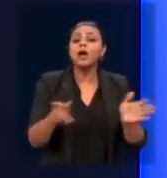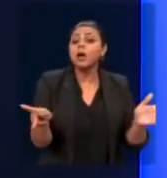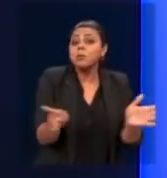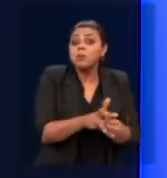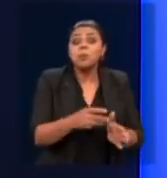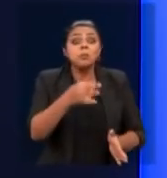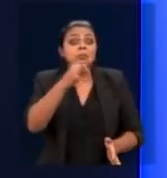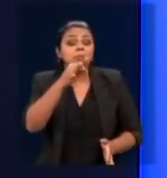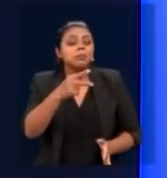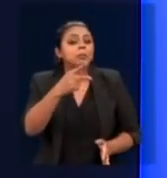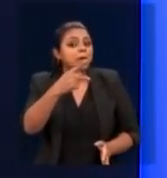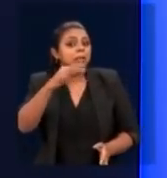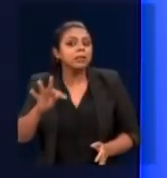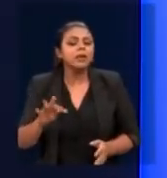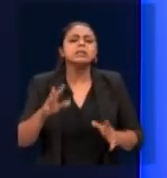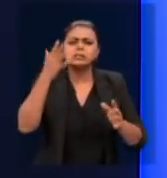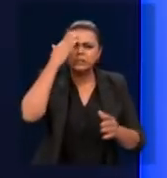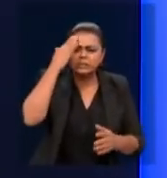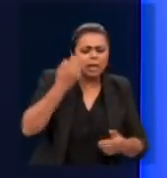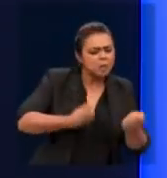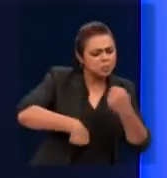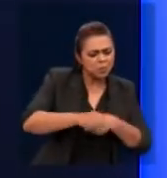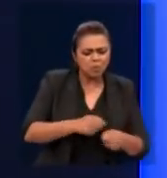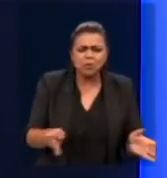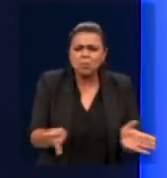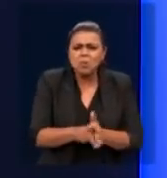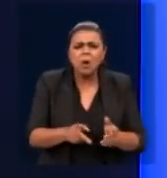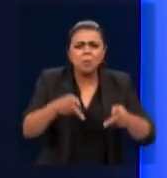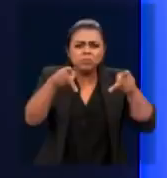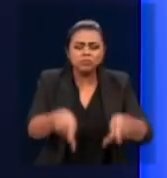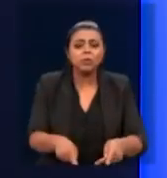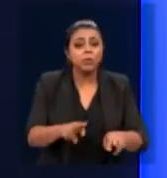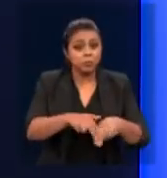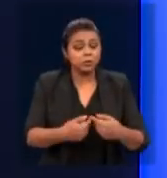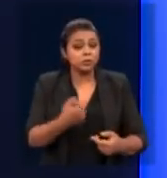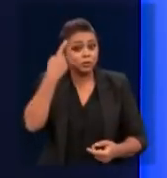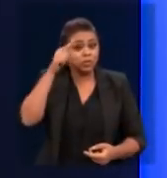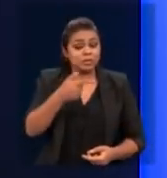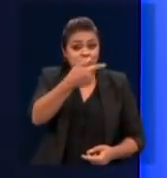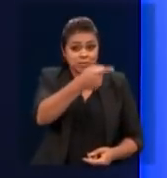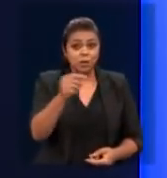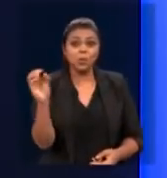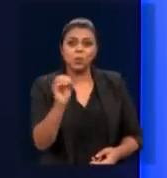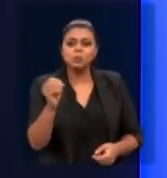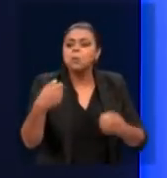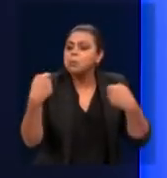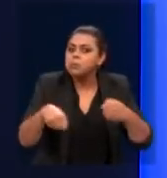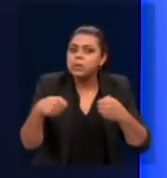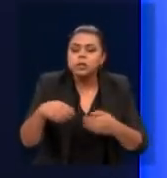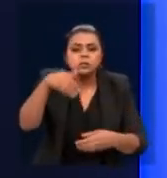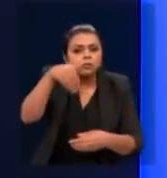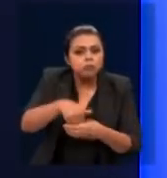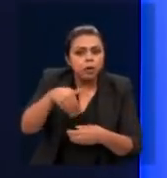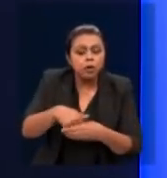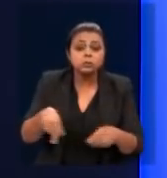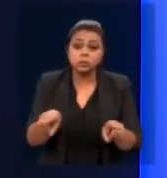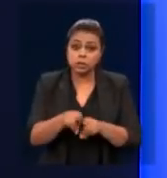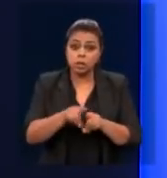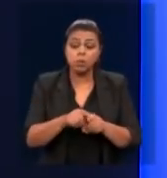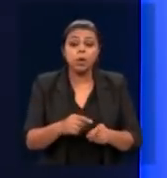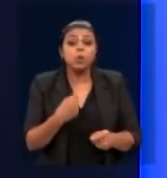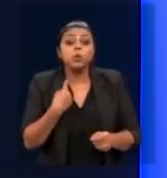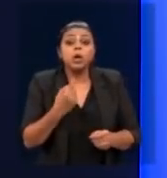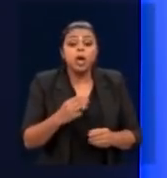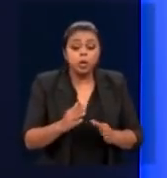nós sabemos fazer gestão para o povo e no dia 7 de outubro eu preciso do seu voto para está inclusive no segundo